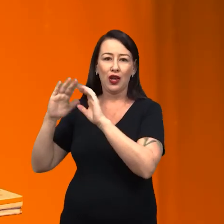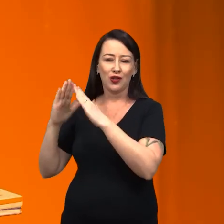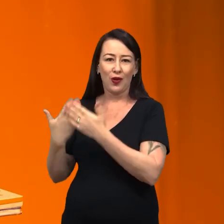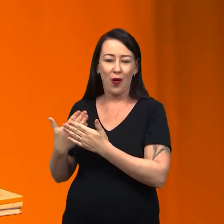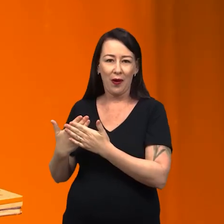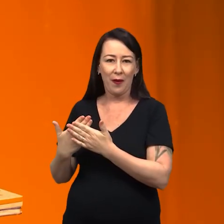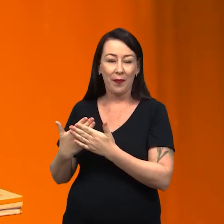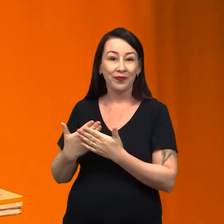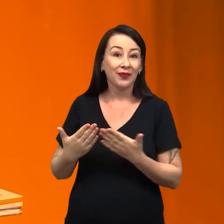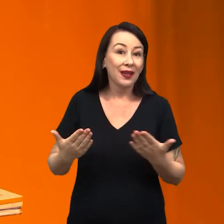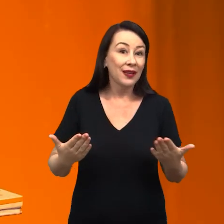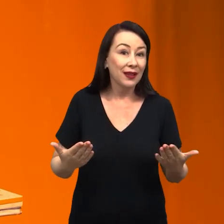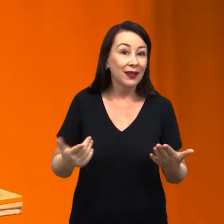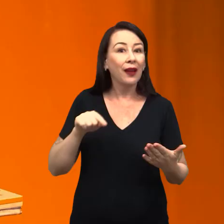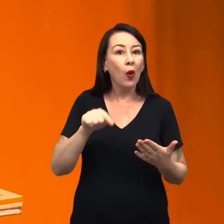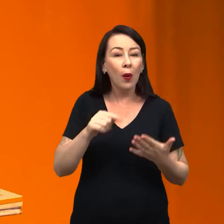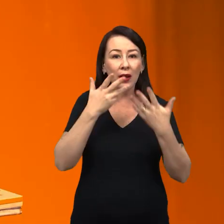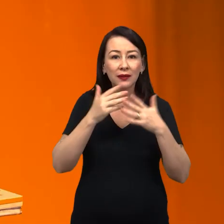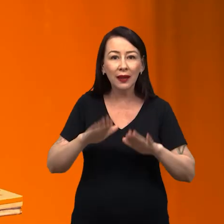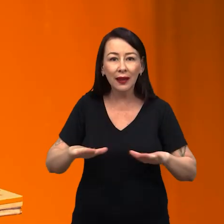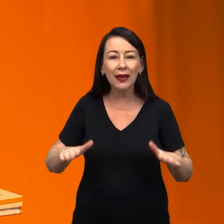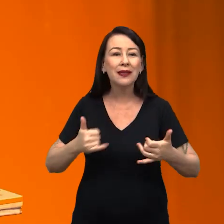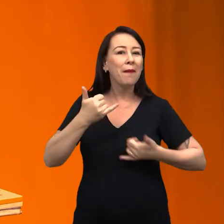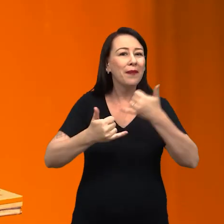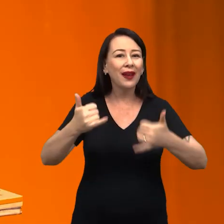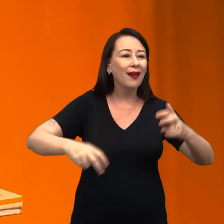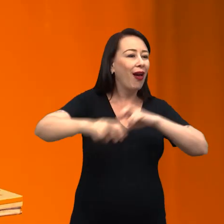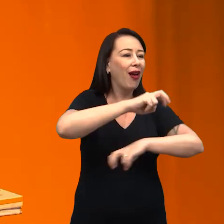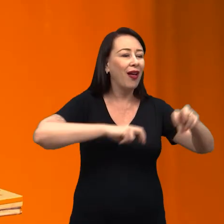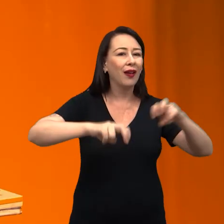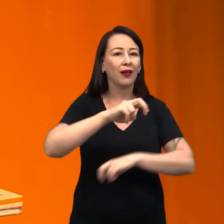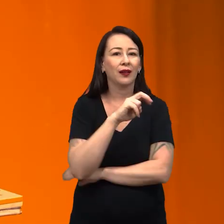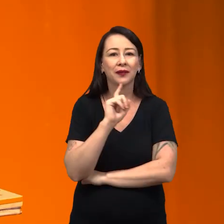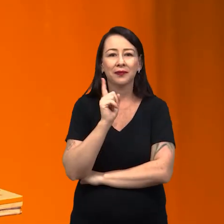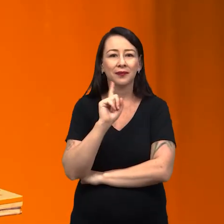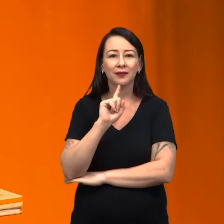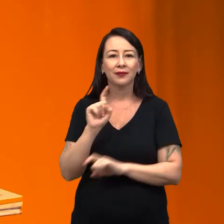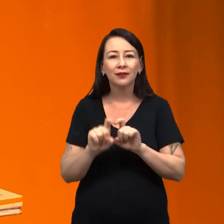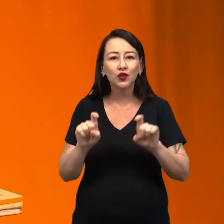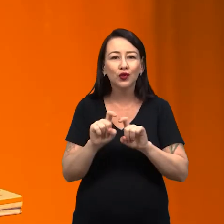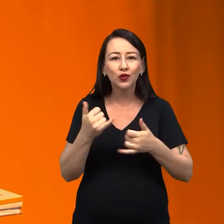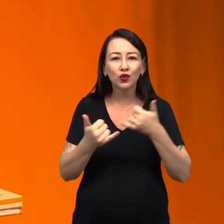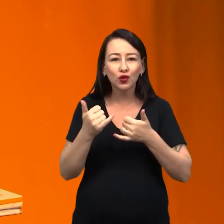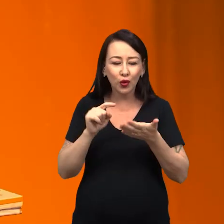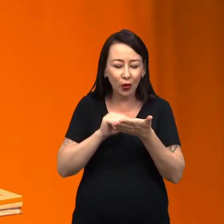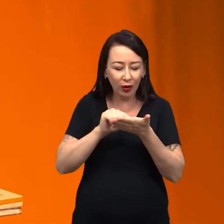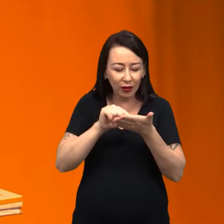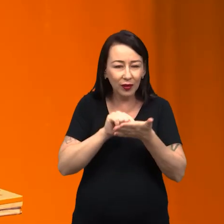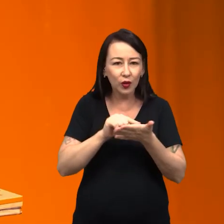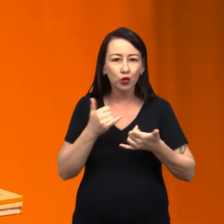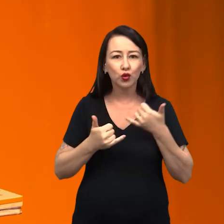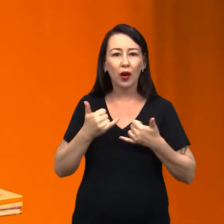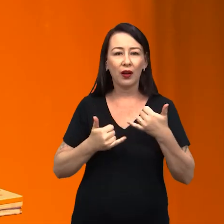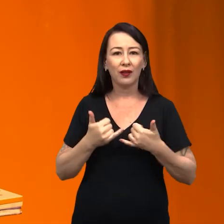né, das brincadeiras, das cantigas, estavam jogando no computador. E ele me contou, eu